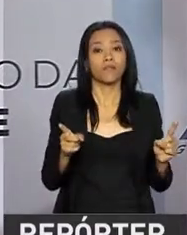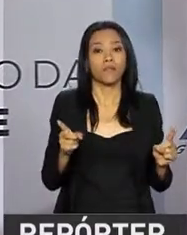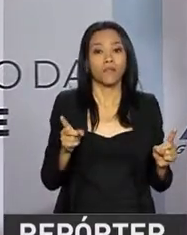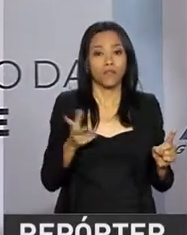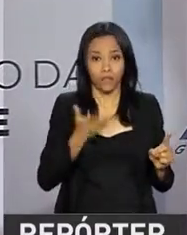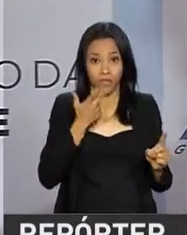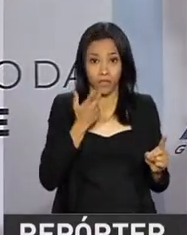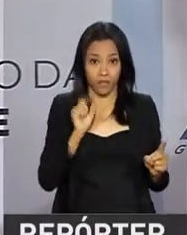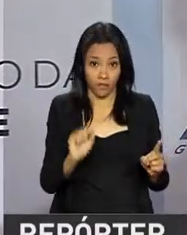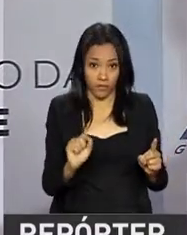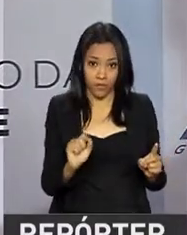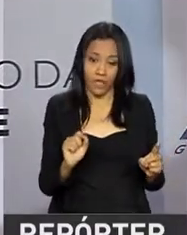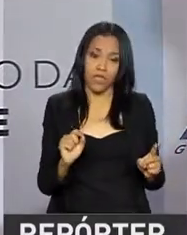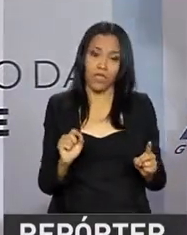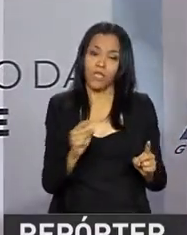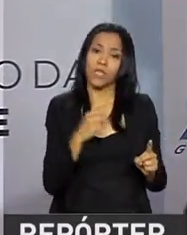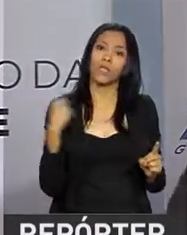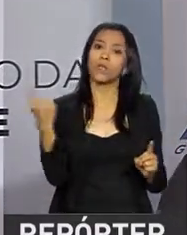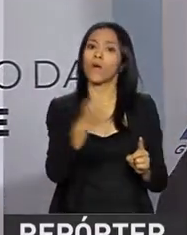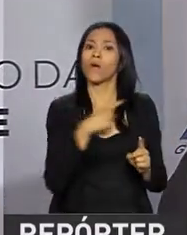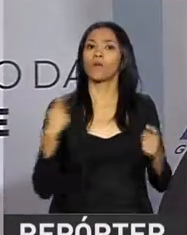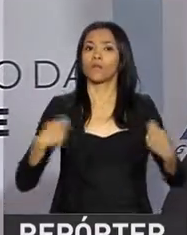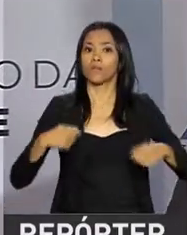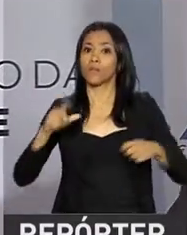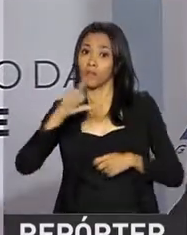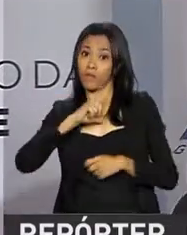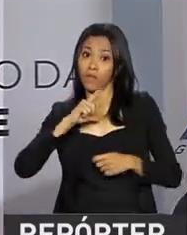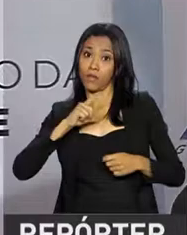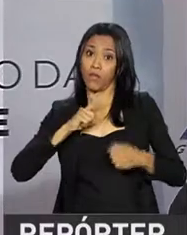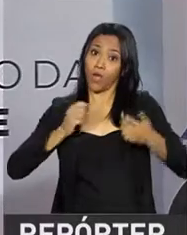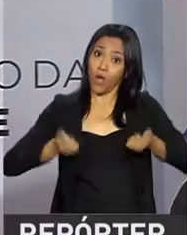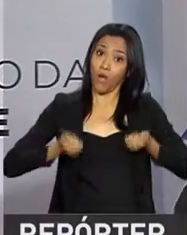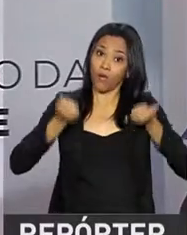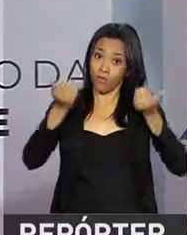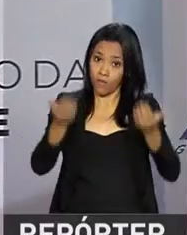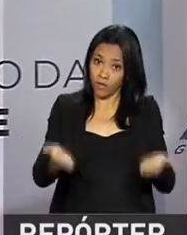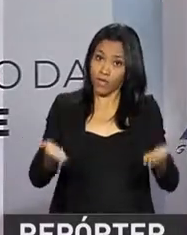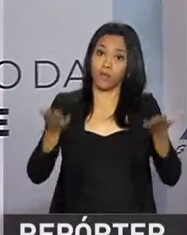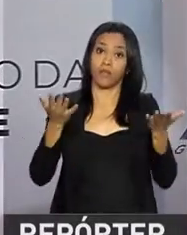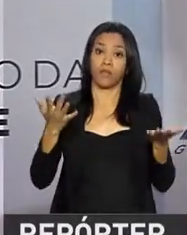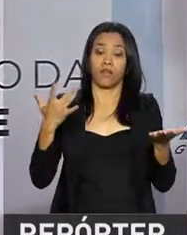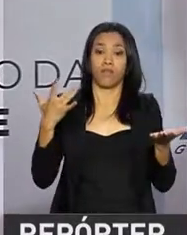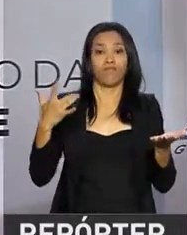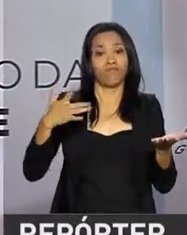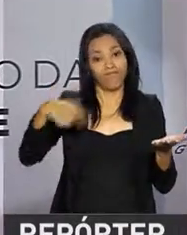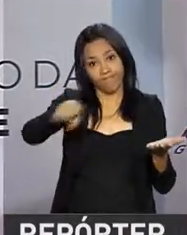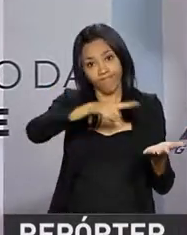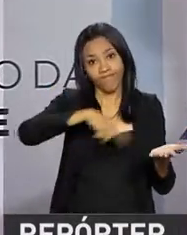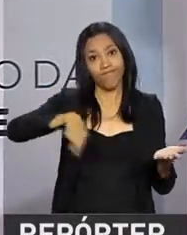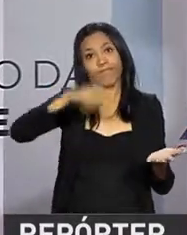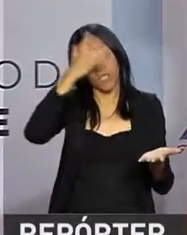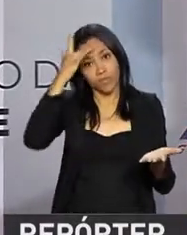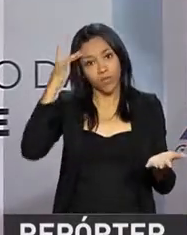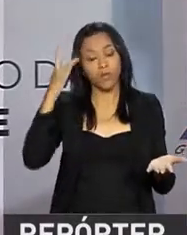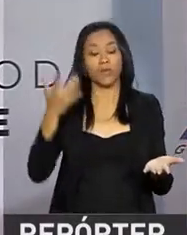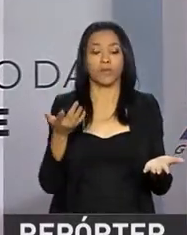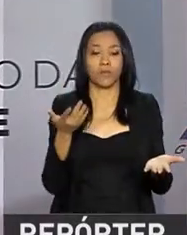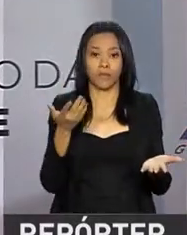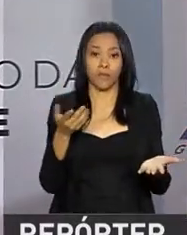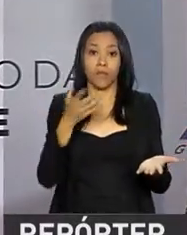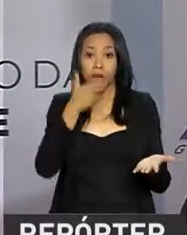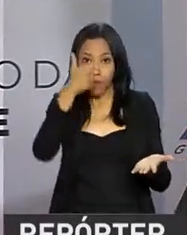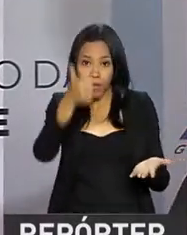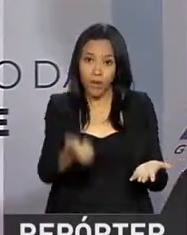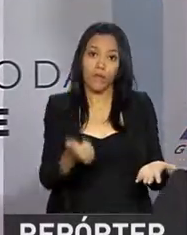que precisamos ter a oportunidade de ofertar o serviço às pessoas, né? Isso está sendo feito, as pesquisas para melhorar